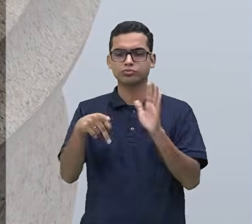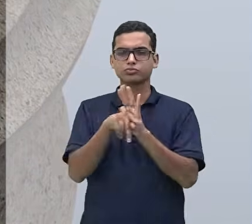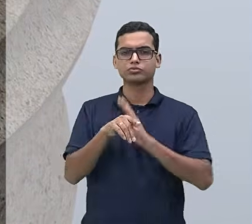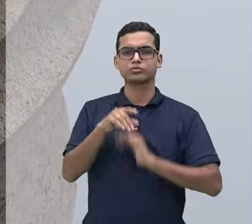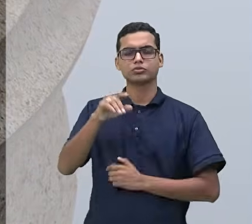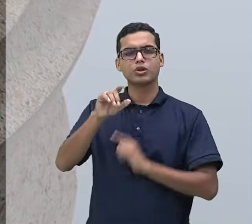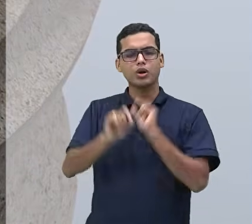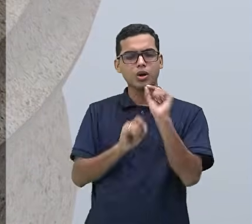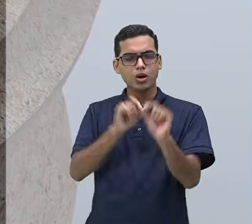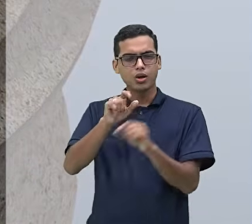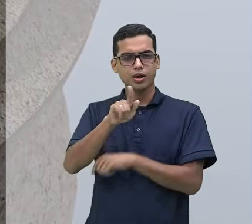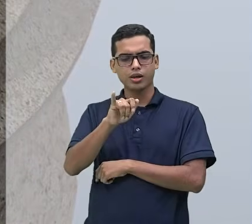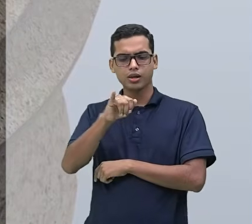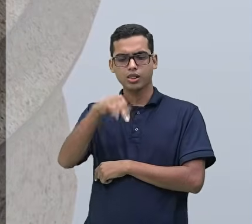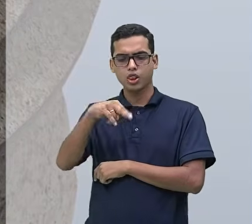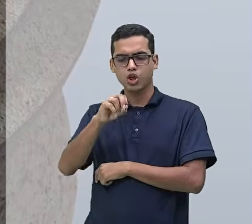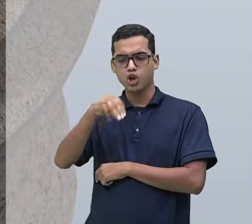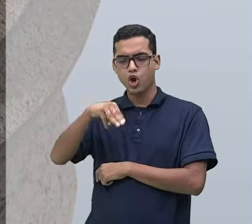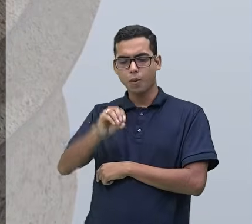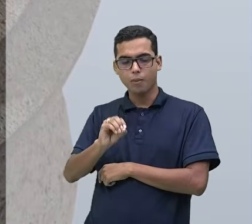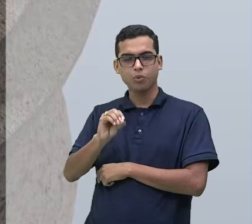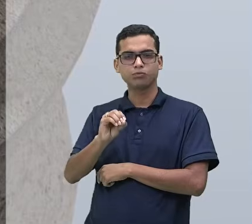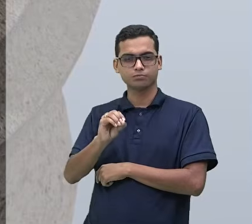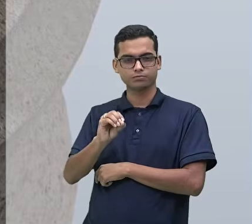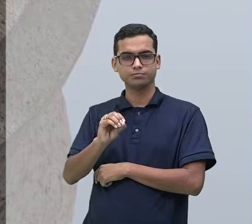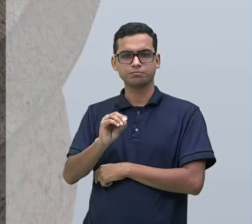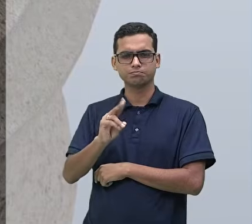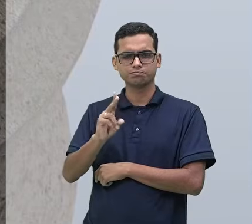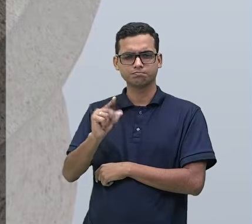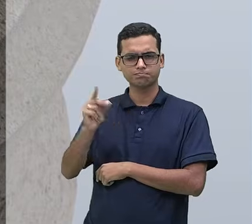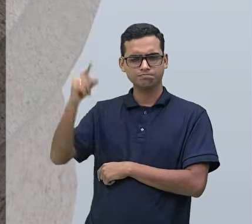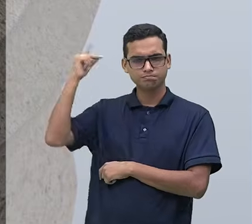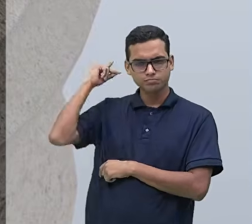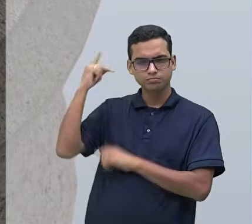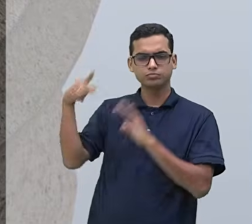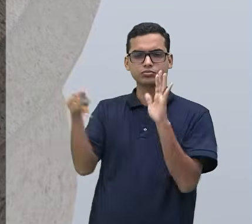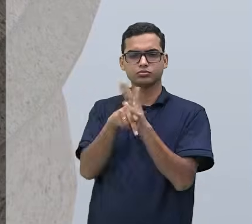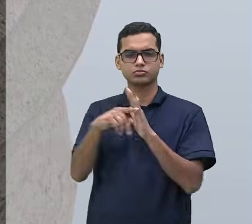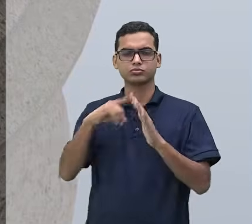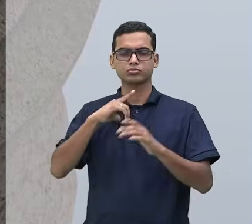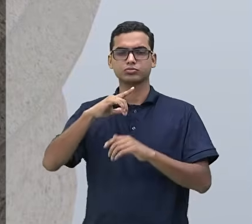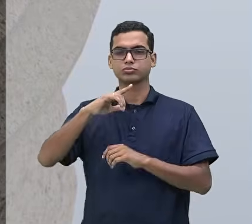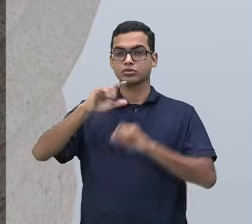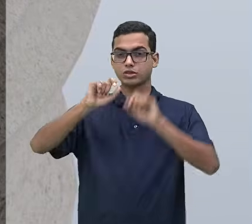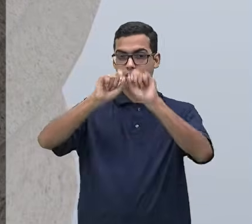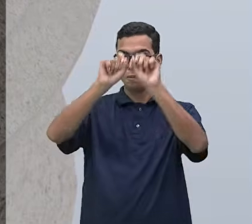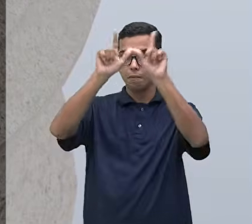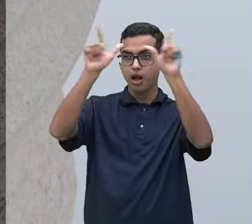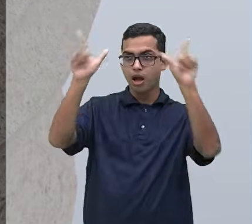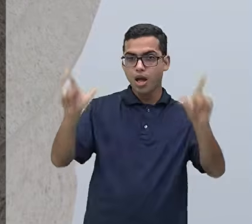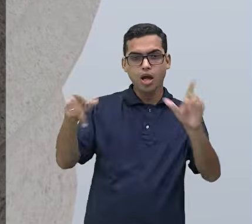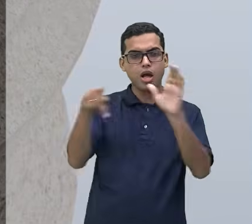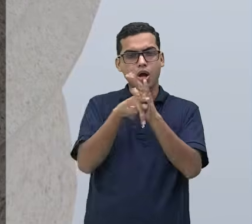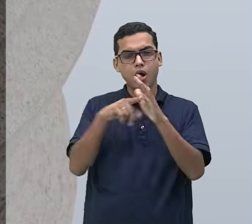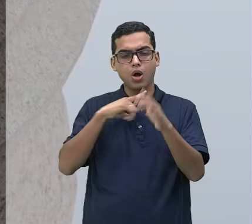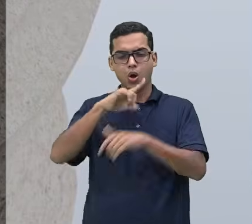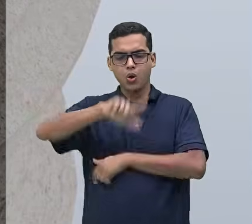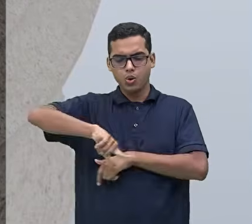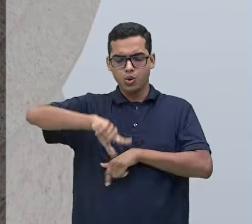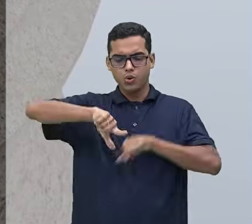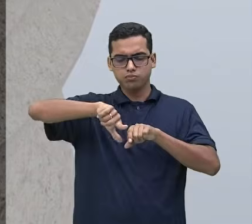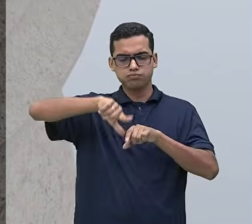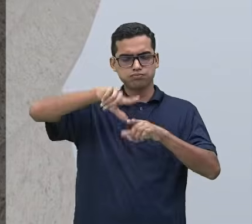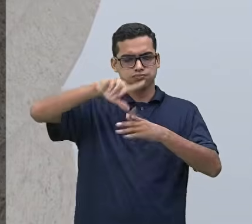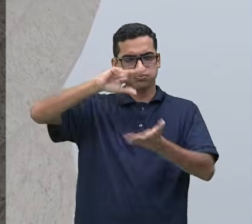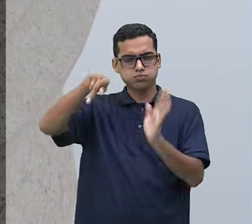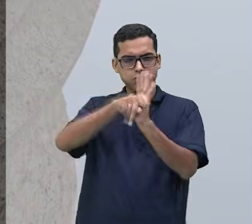de todos os relógios de sol. Pela manhã, a sombra ela acaba sendo longa, encurta ao